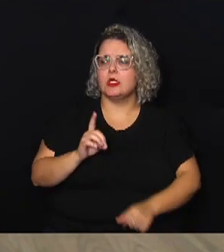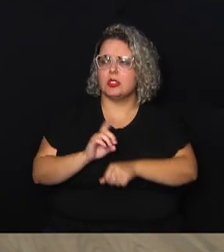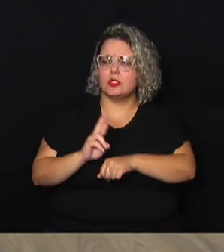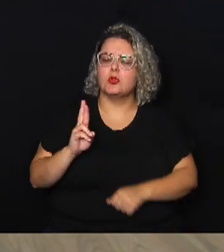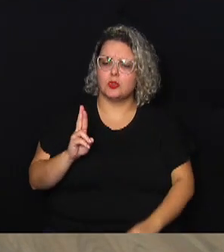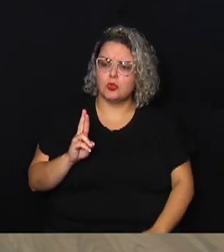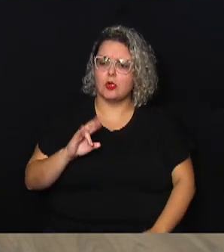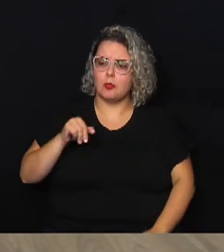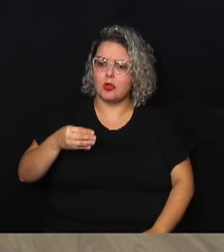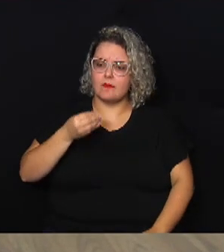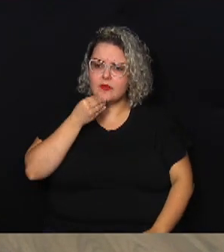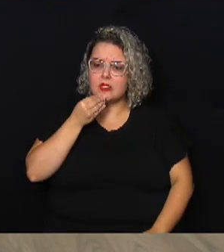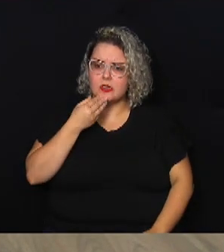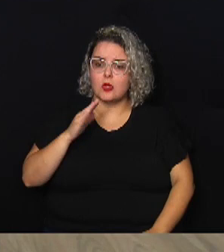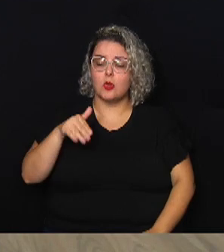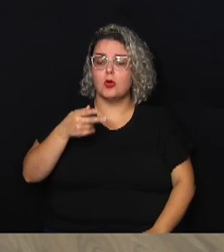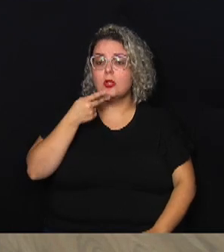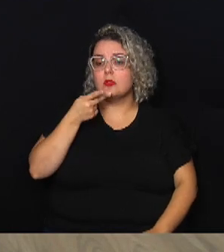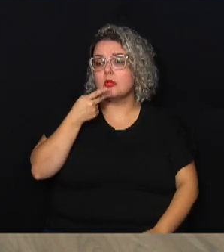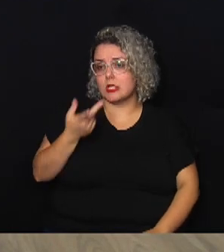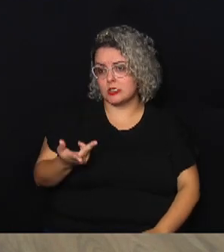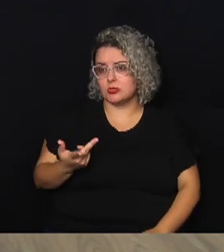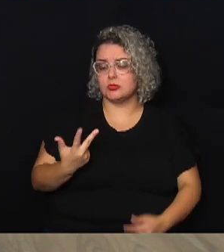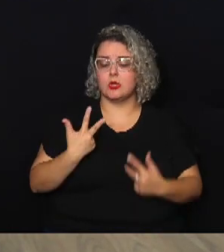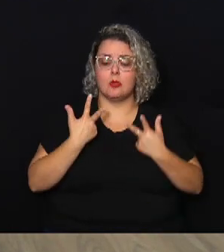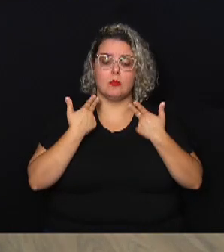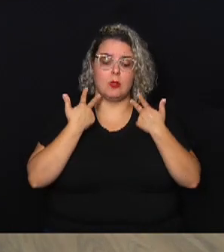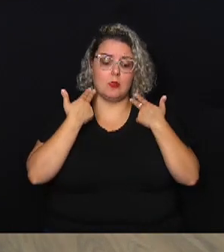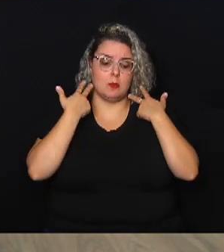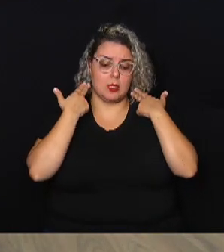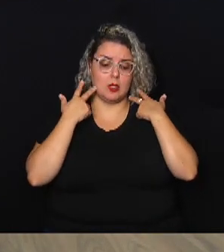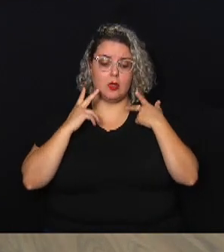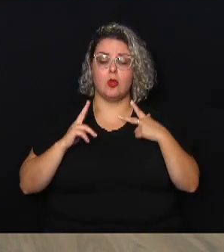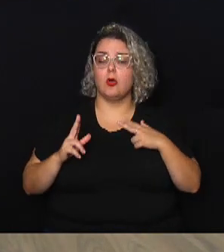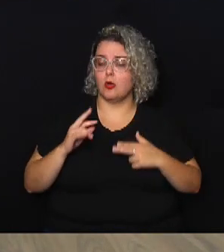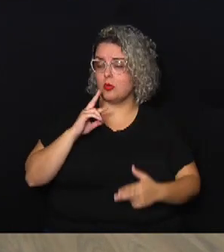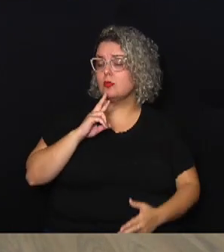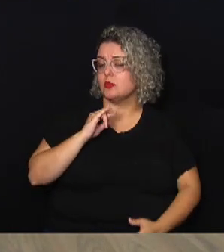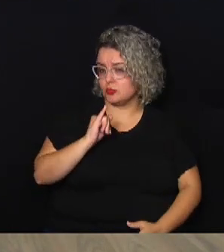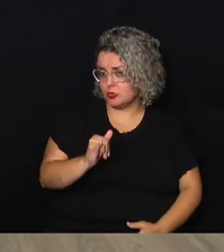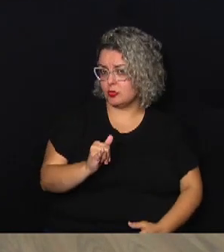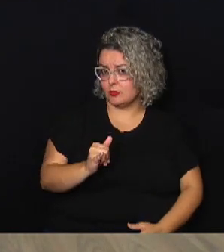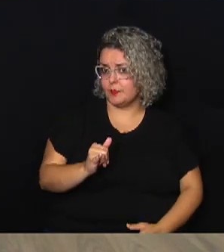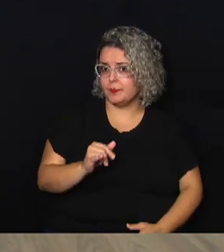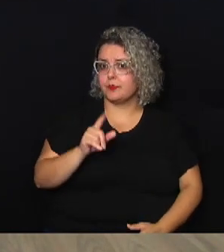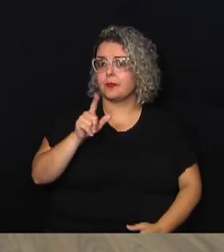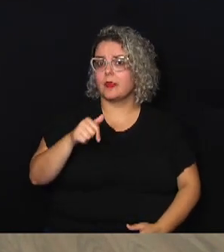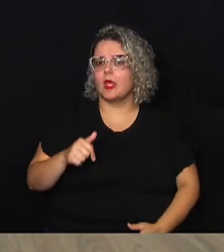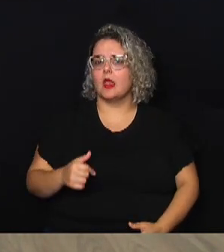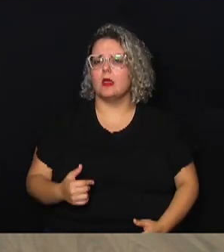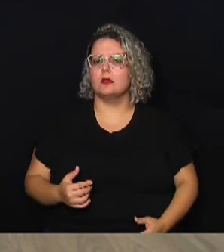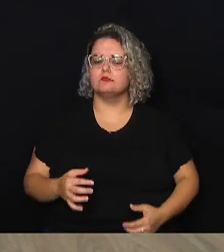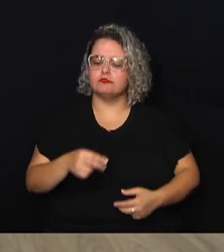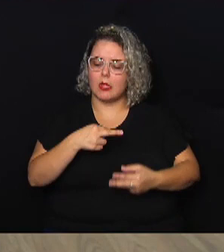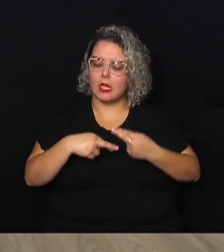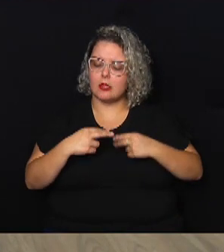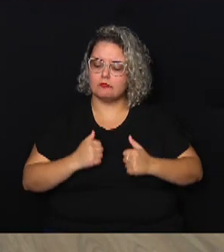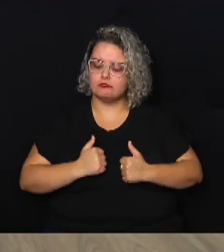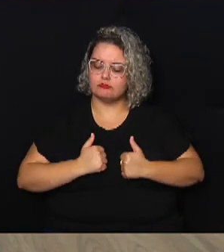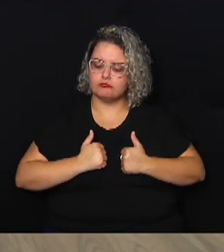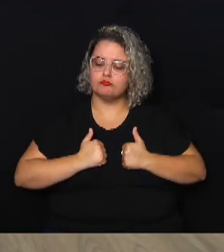chama a atenção, quando a gente fala então de cirurgia plástica, né, como o senhor disse, é algo que está muito ligado à autoestima da pessoa,